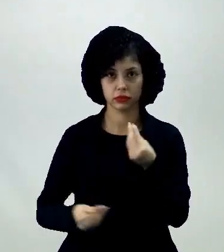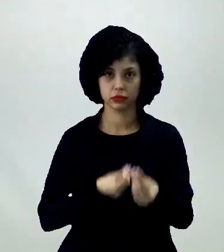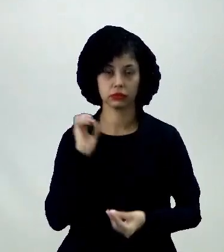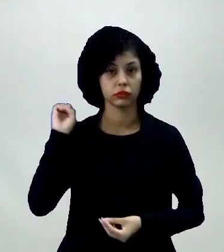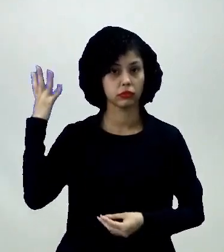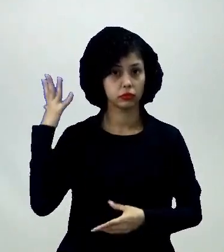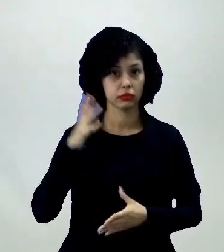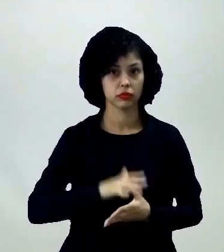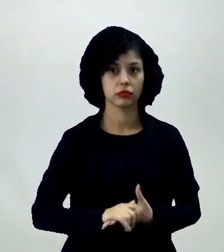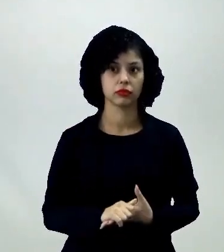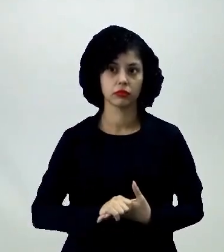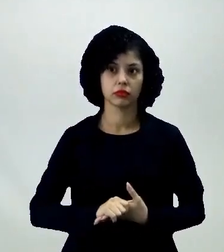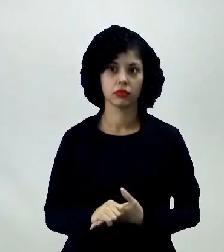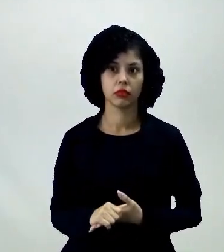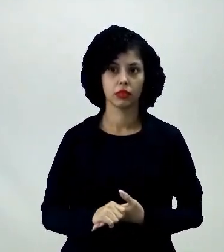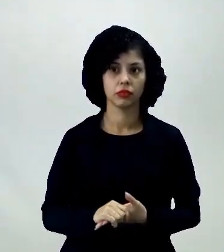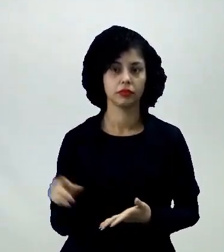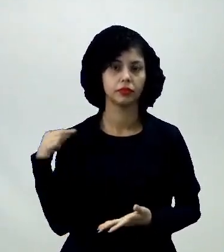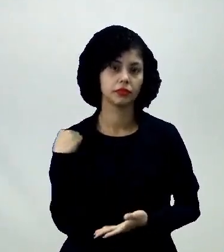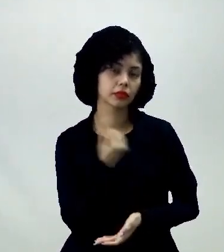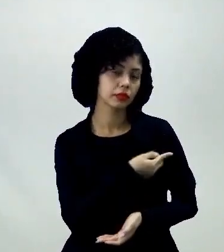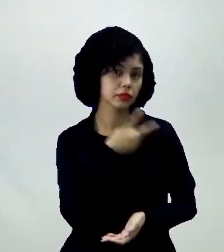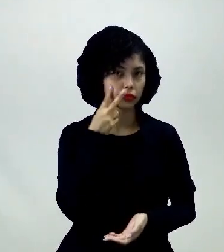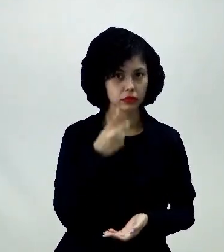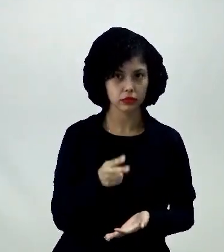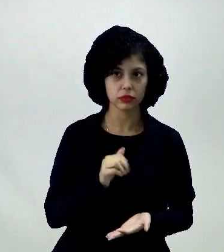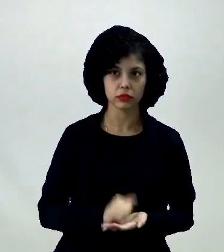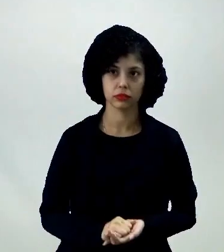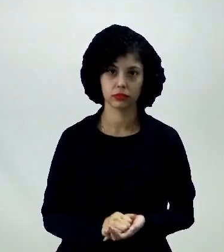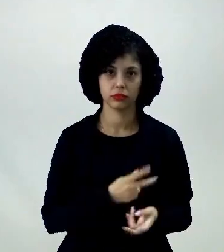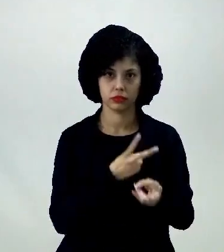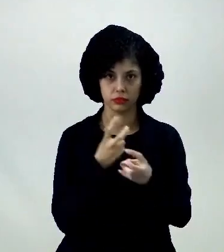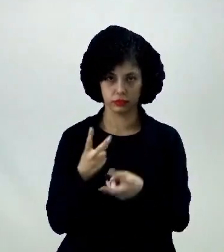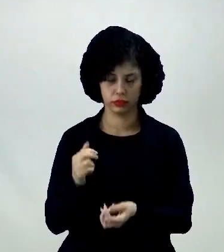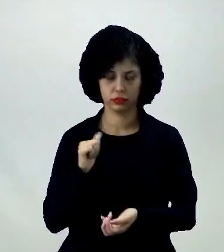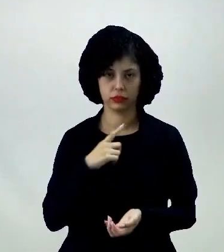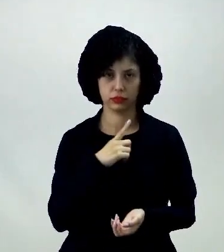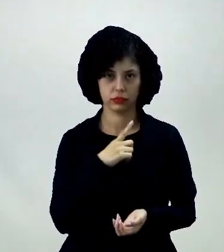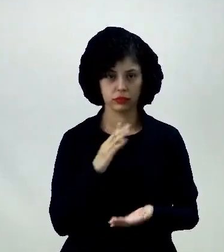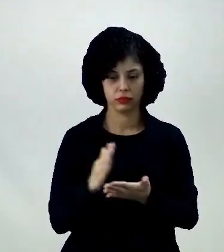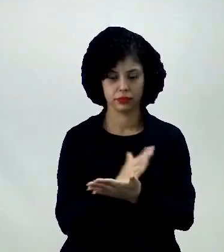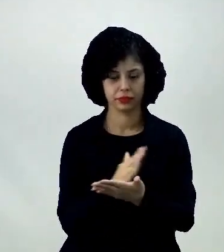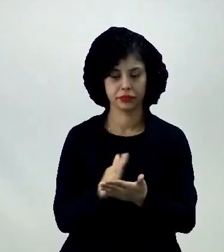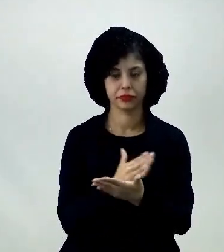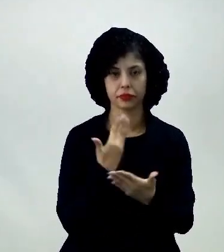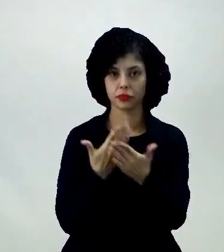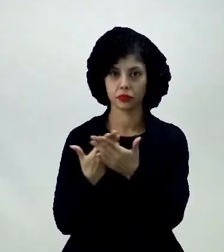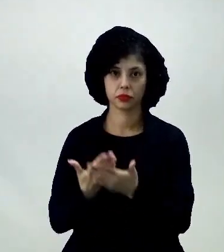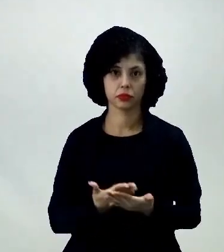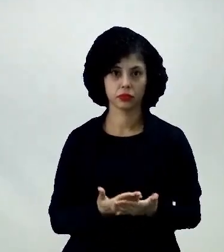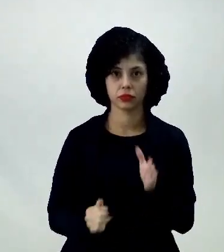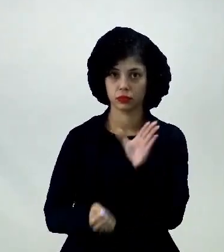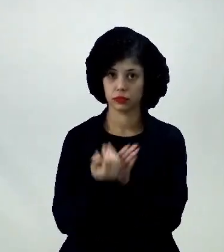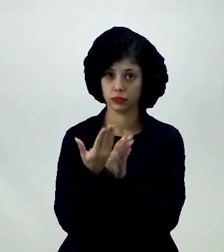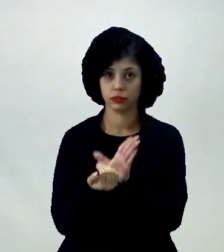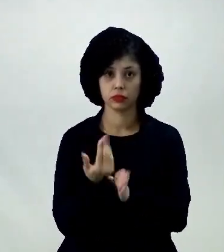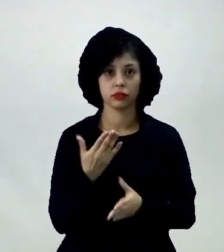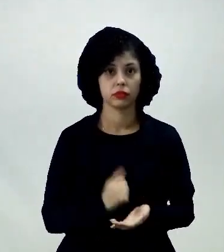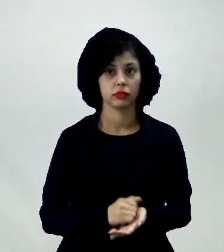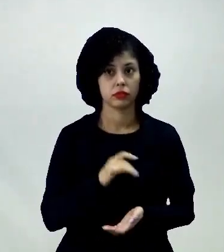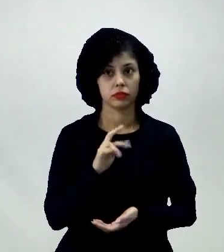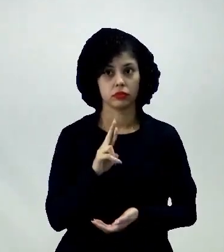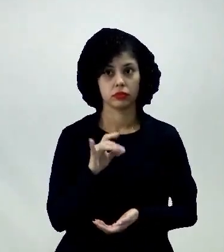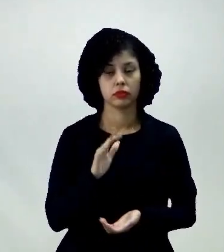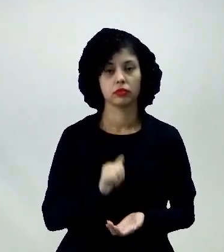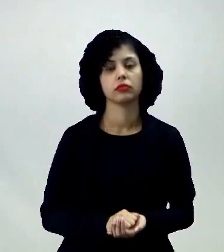que aconteceu aí, né? A gente vê que, percebe que existem alguns estudiosos que criam instrumentos,